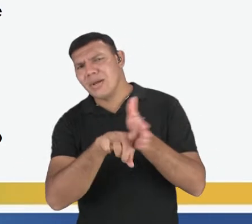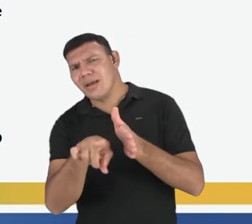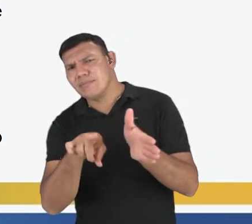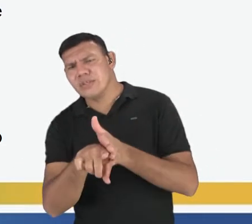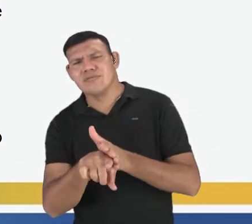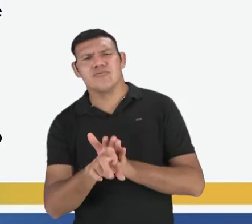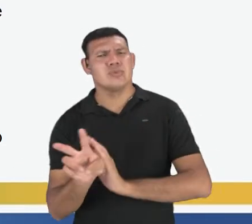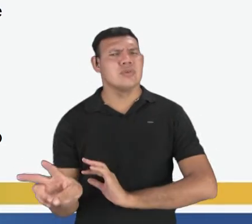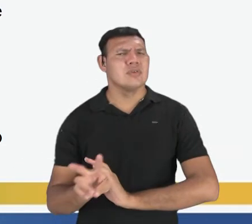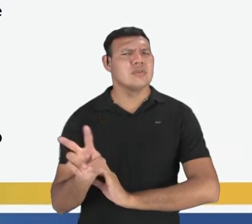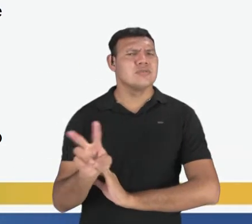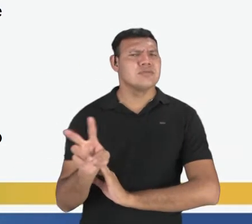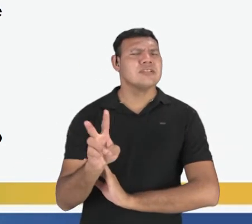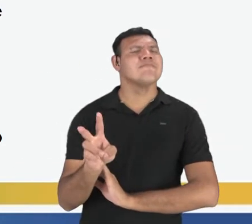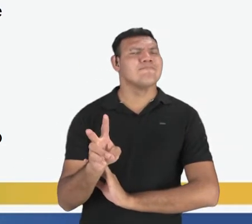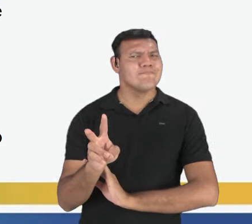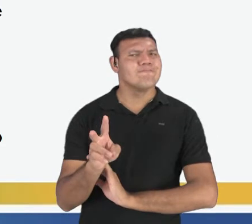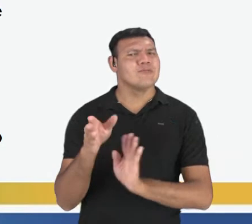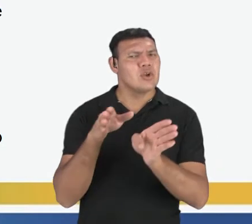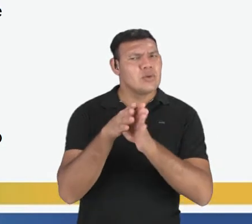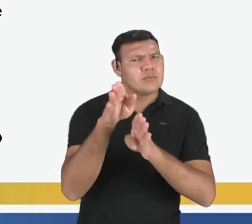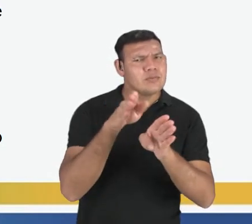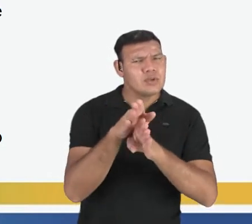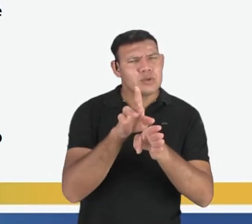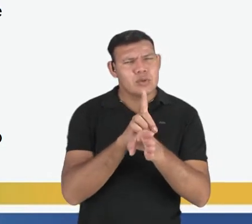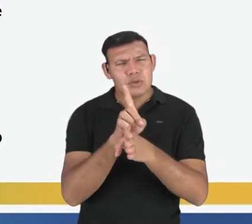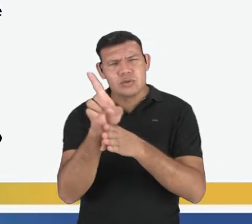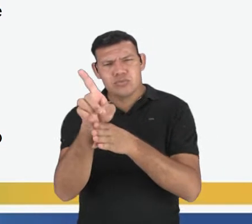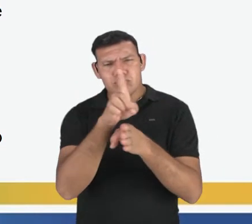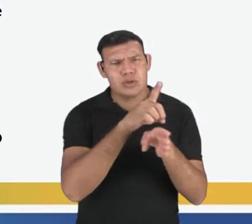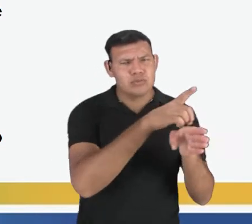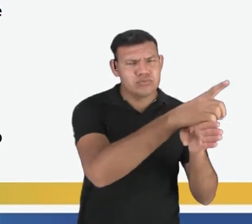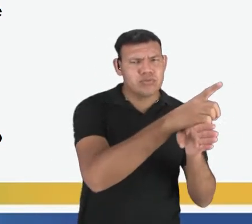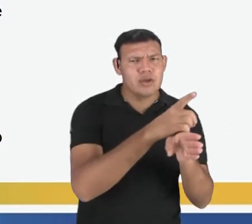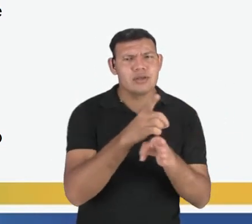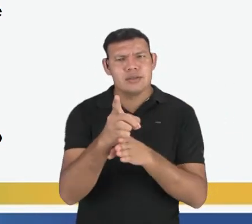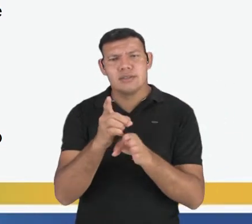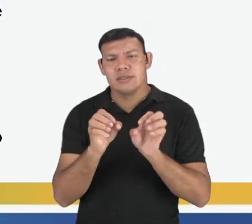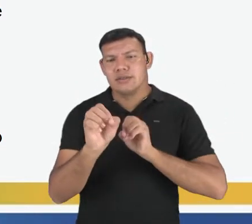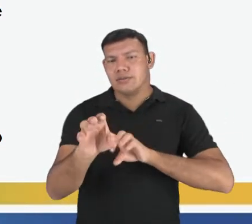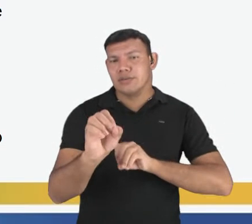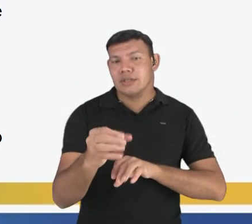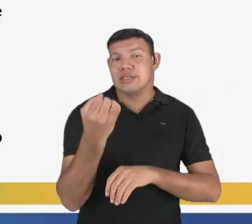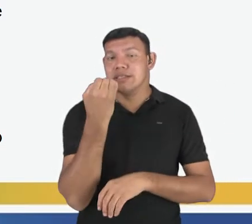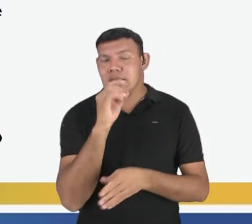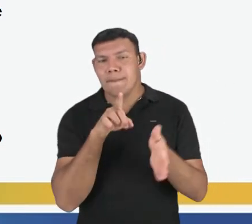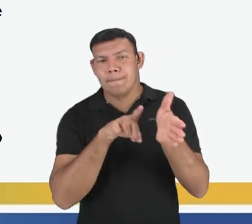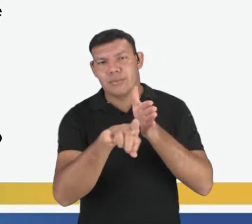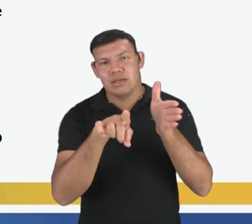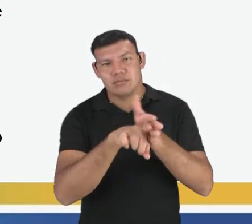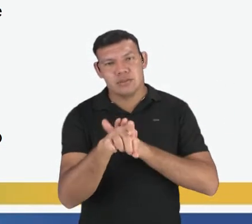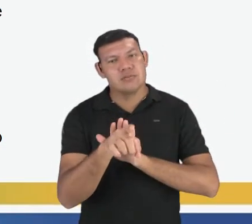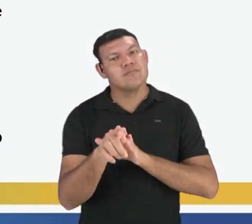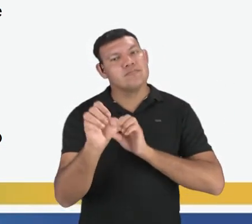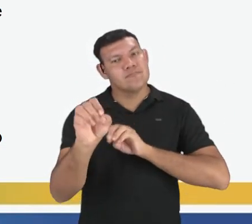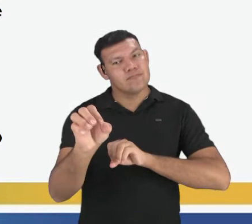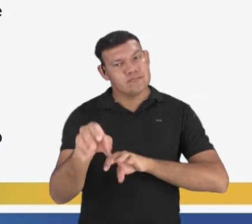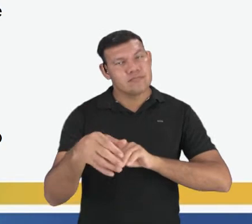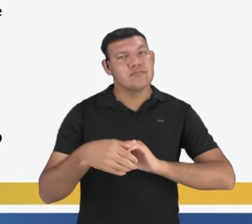a economia, quais os valores compreende e orienta a educação? E se estiver questionando a educação, ou